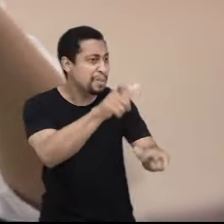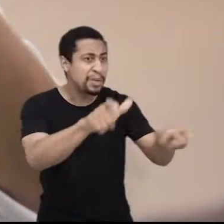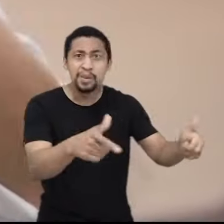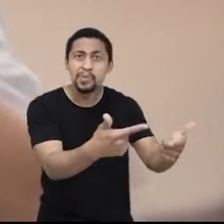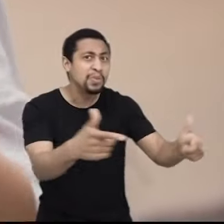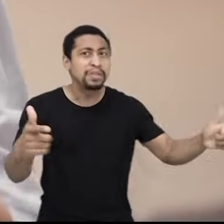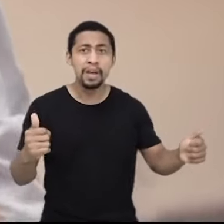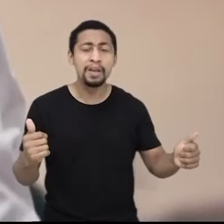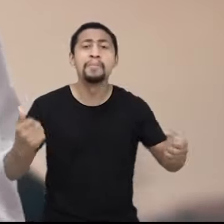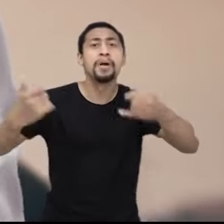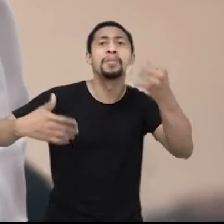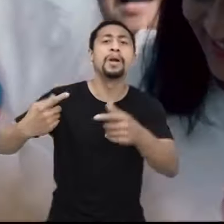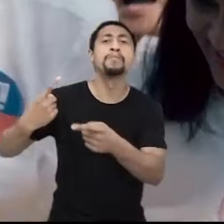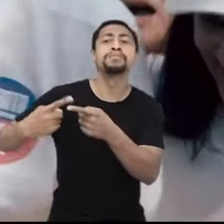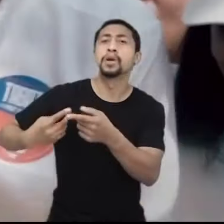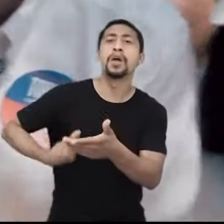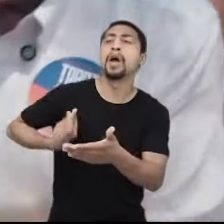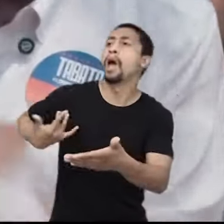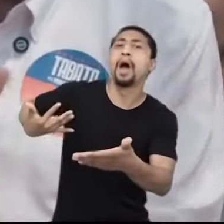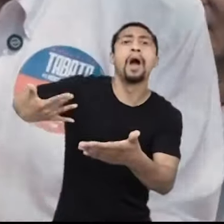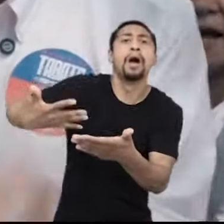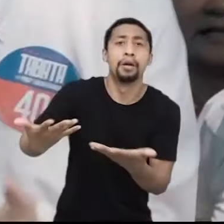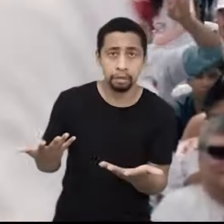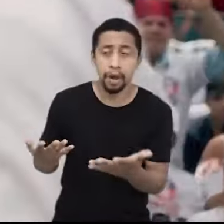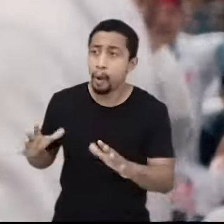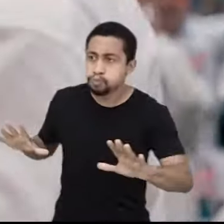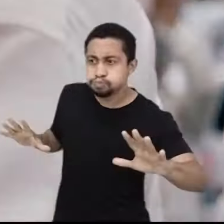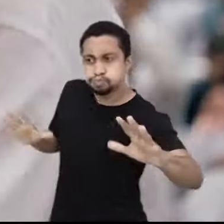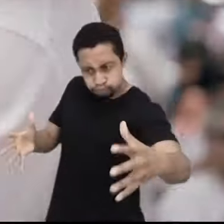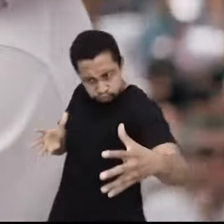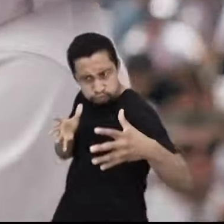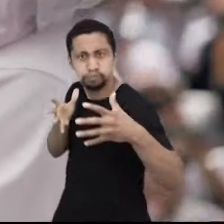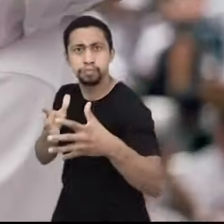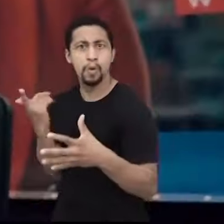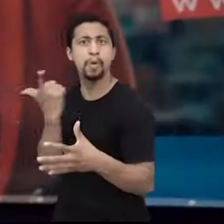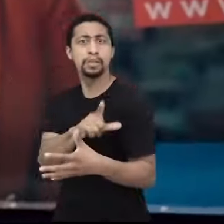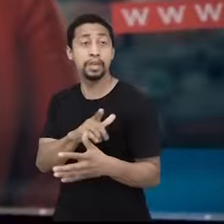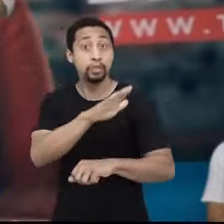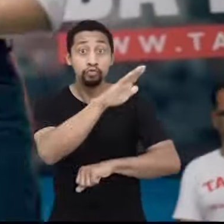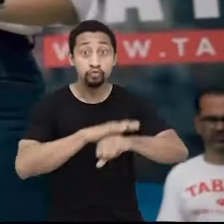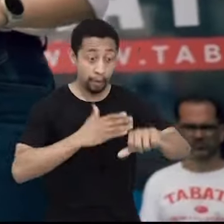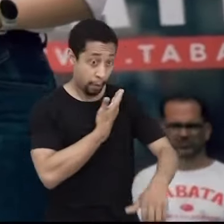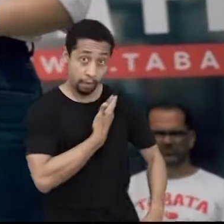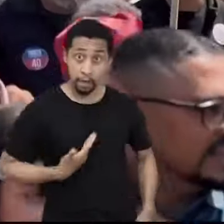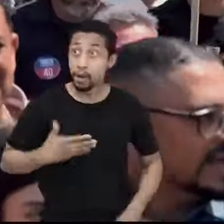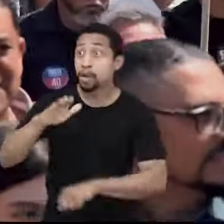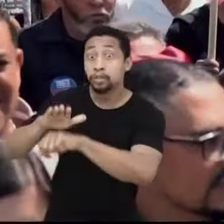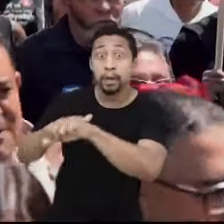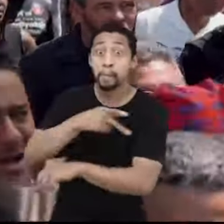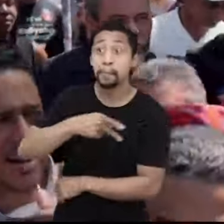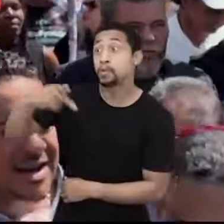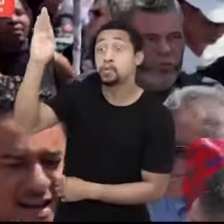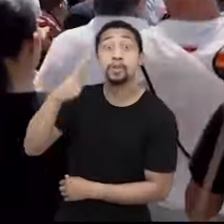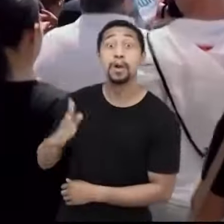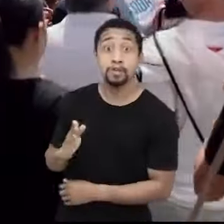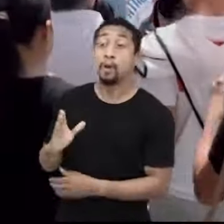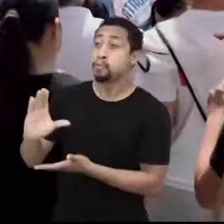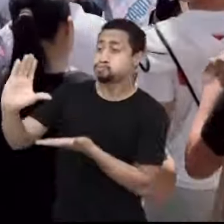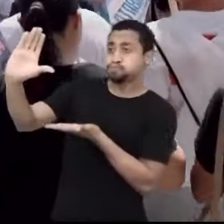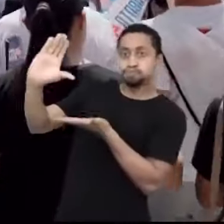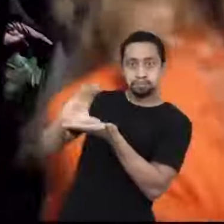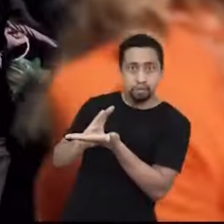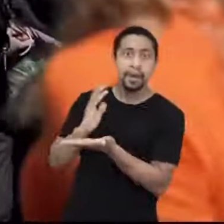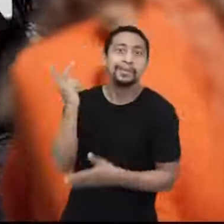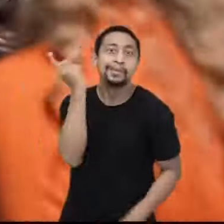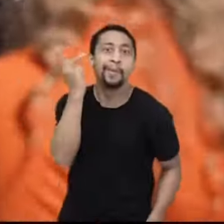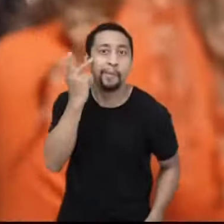que saiba porque viveu. Gente que saiba juntar. Traz o governador, traz o presidente da república pra ter recurso